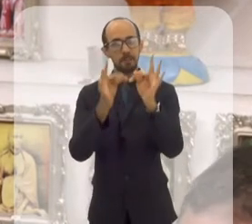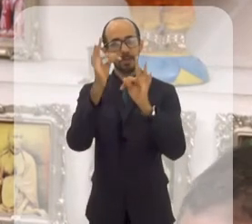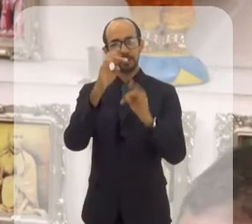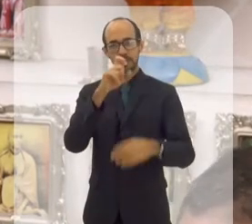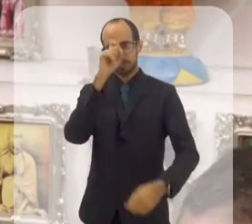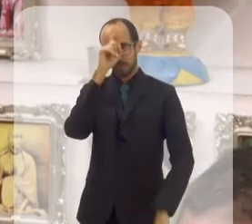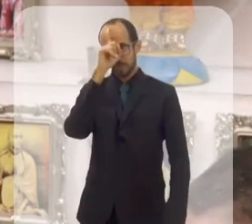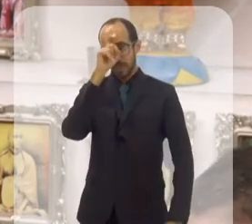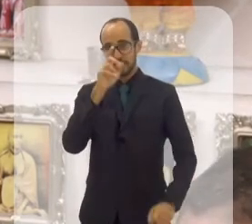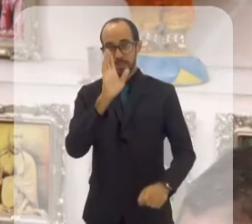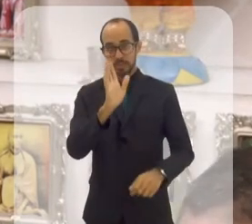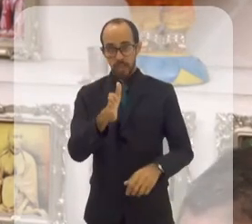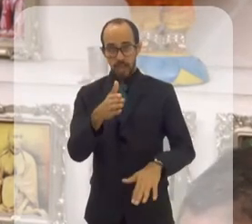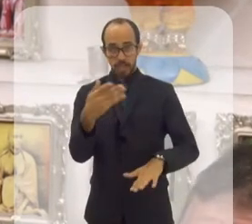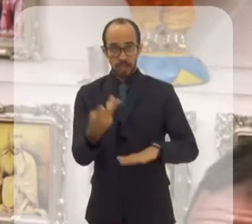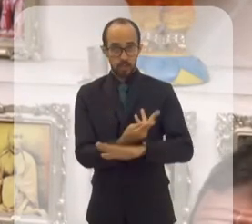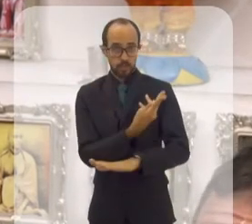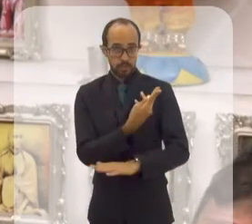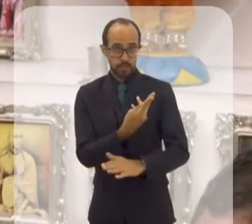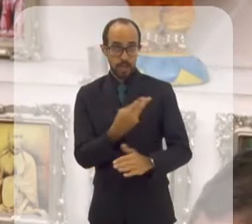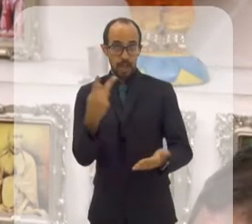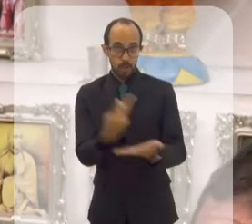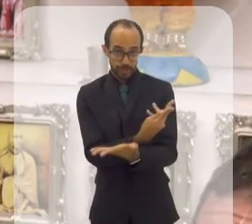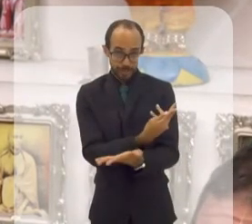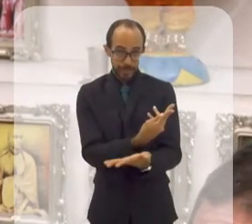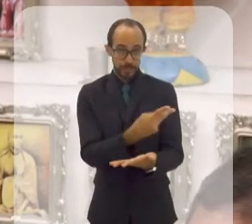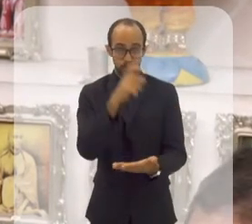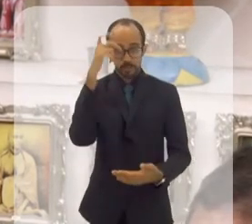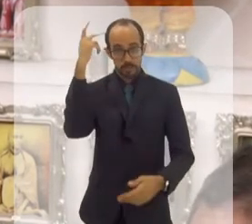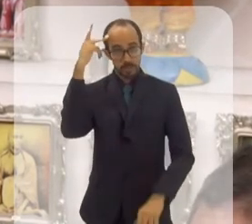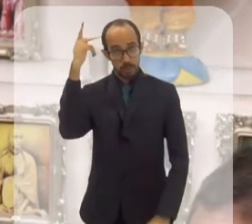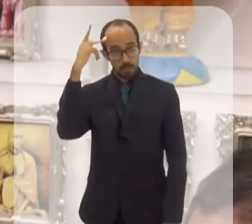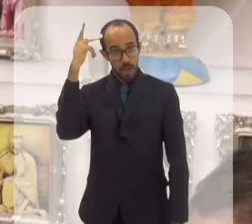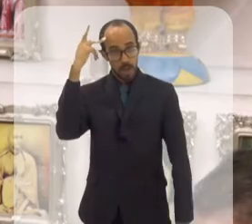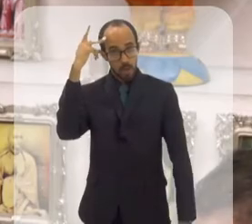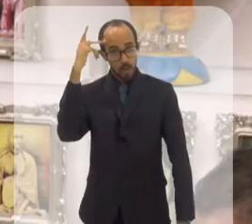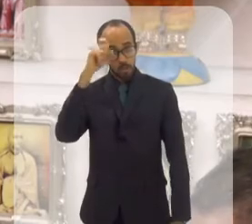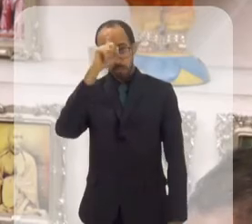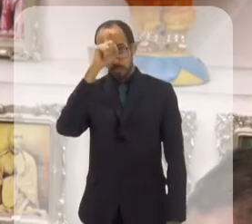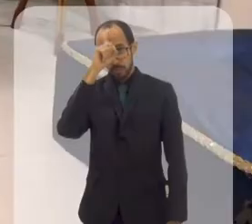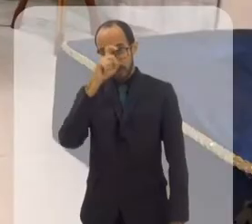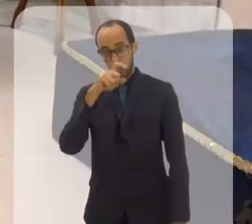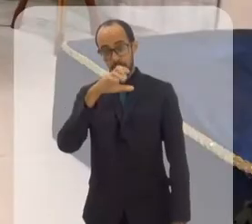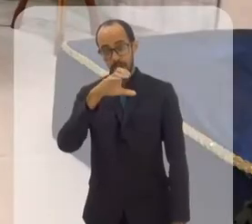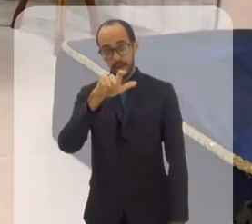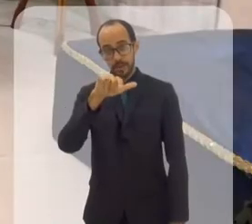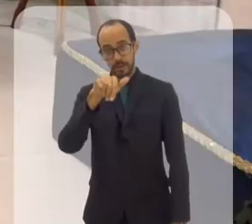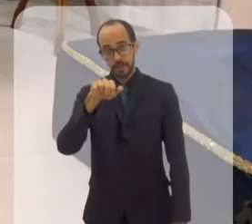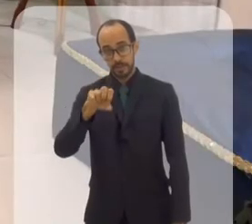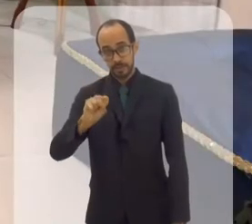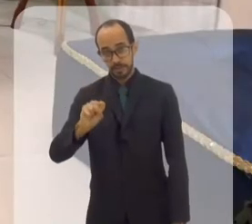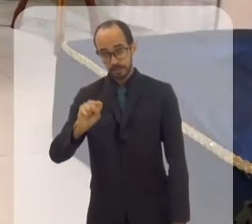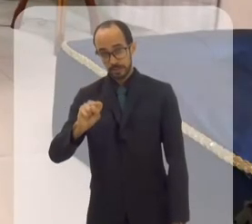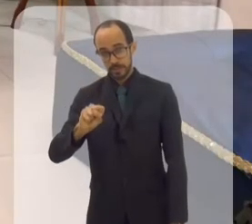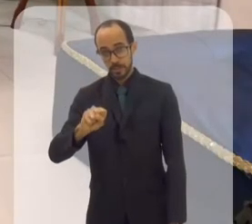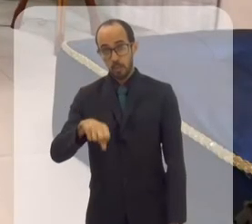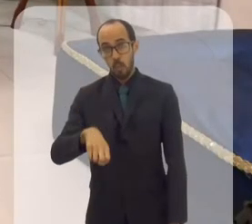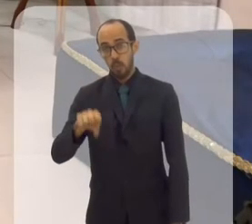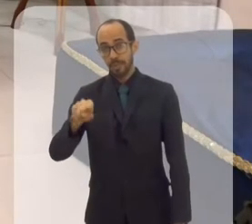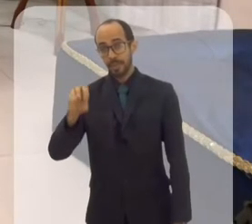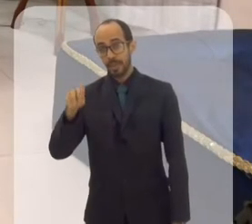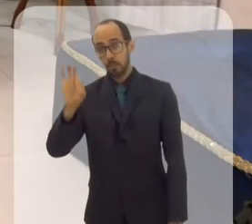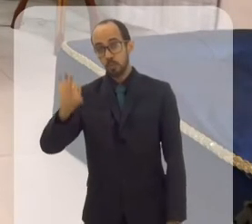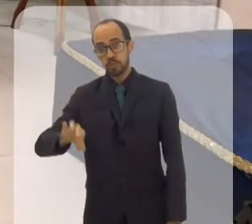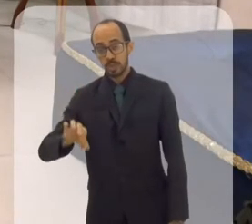tratamento nos hospitais, que já está acontecendo em São Paulo, no Hospital das Clínicas, e a resposta foi de